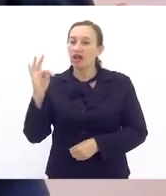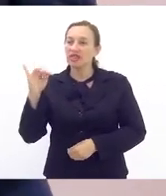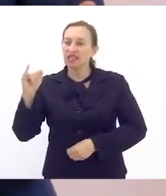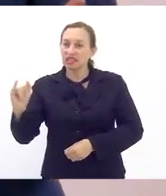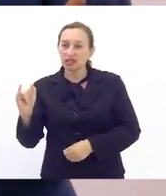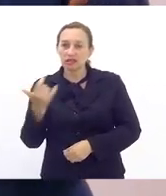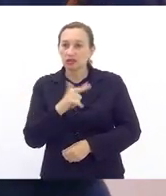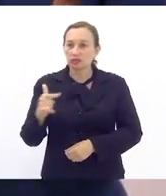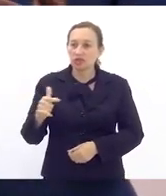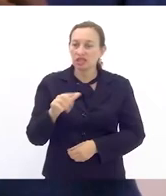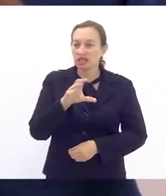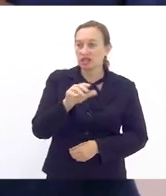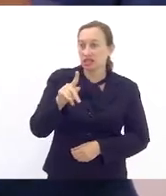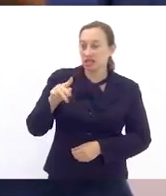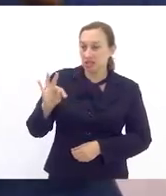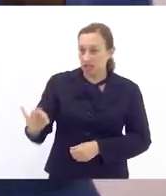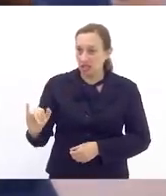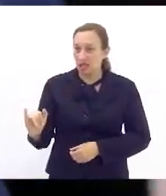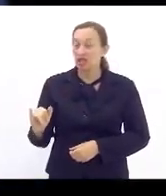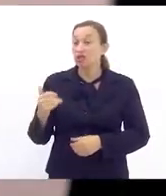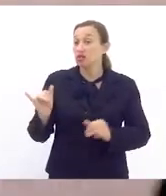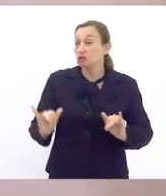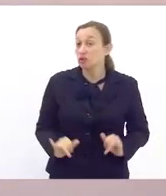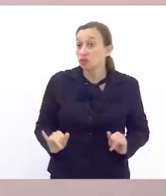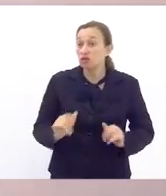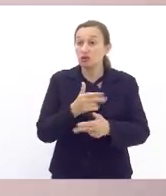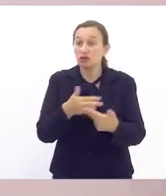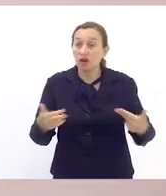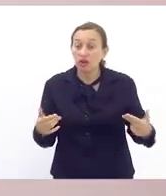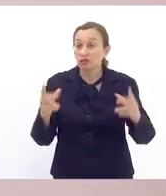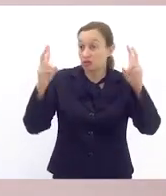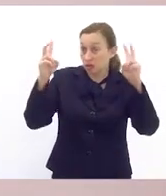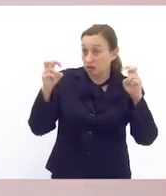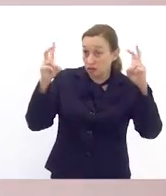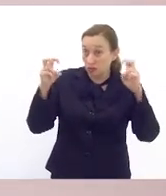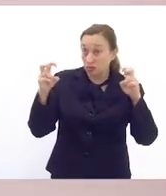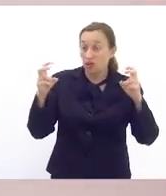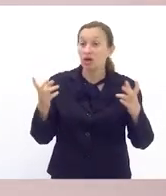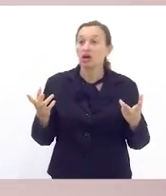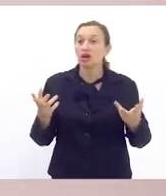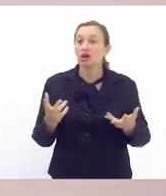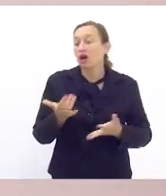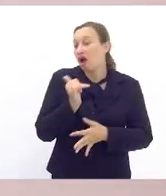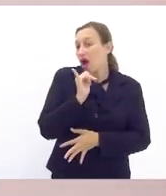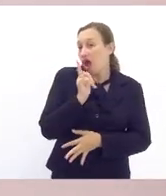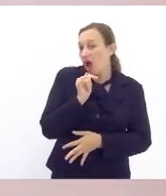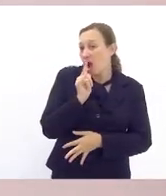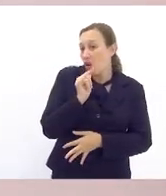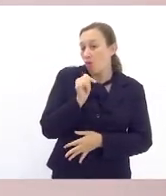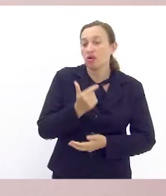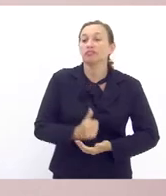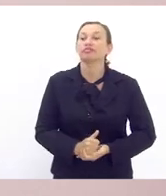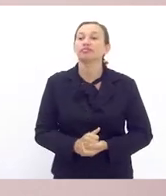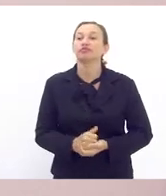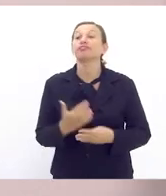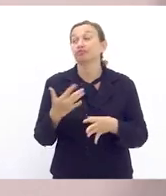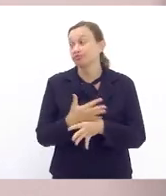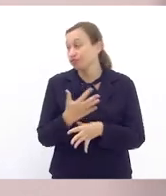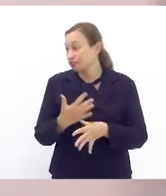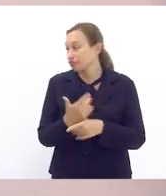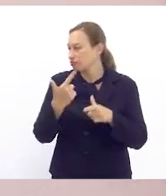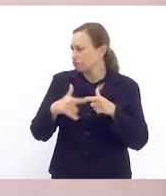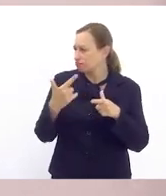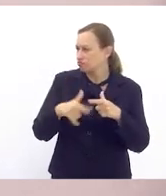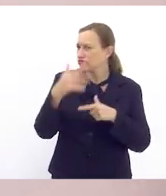CTI por exemplo a gente sofreu inúmeras questões como a questão da água a gente tem na cidade um